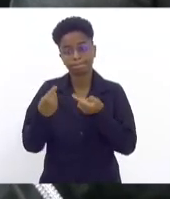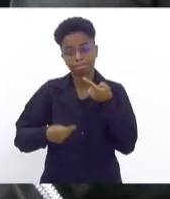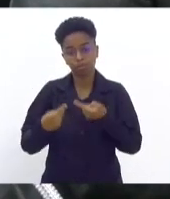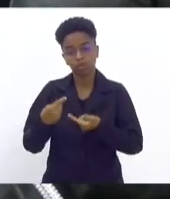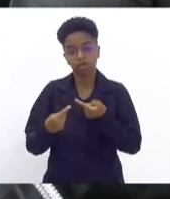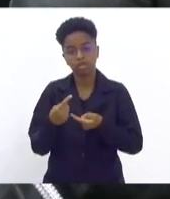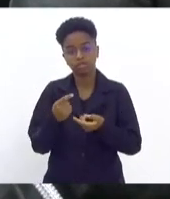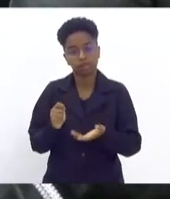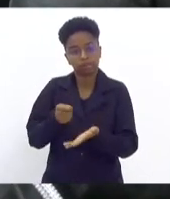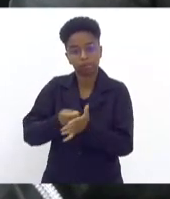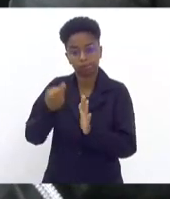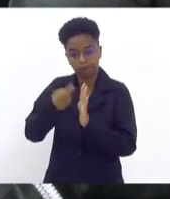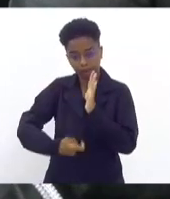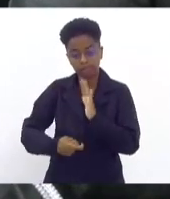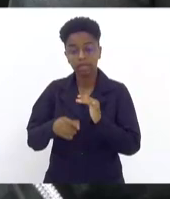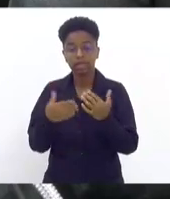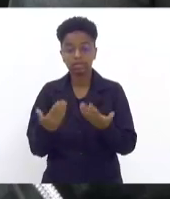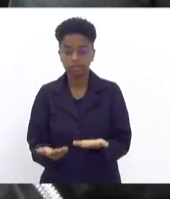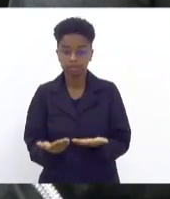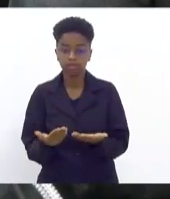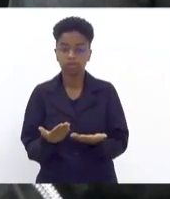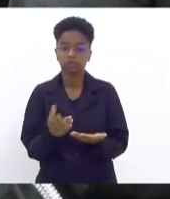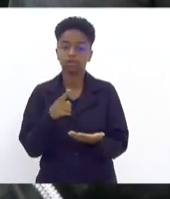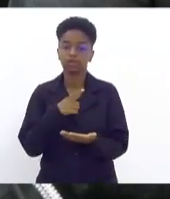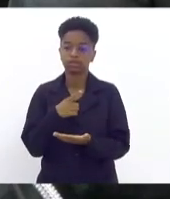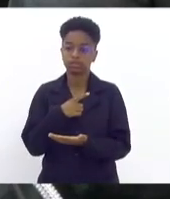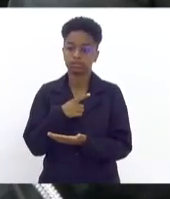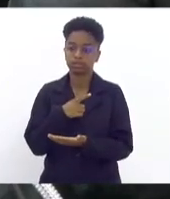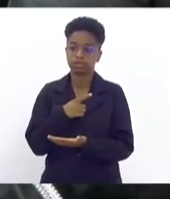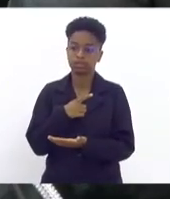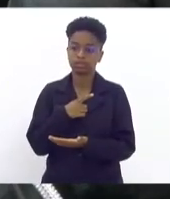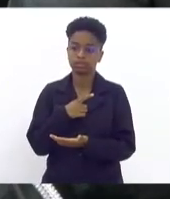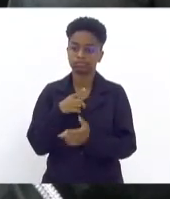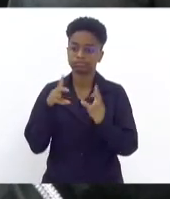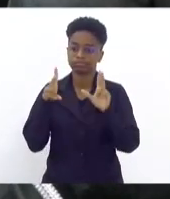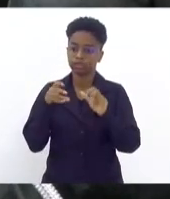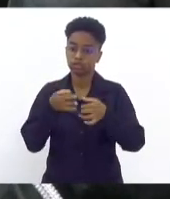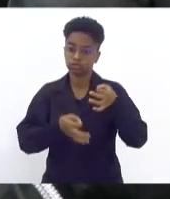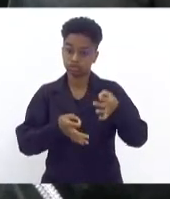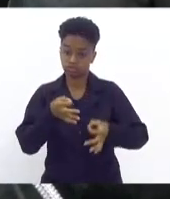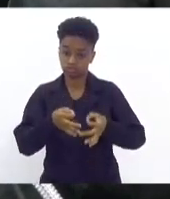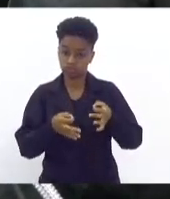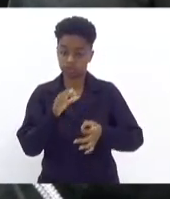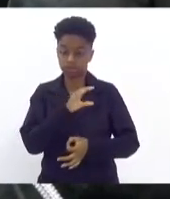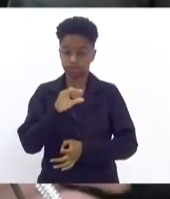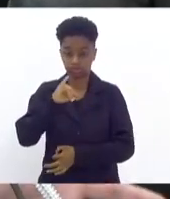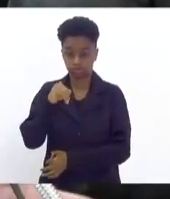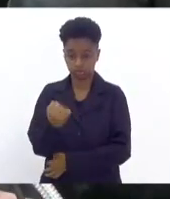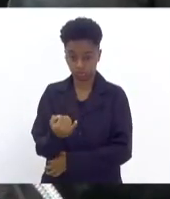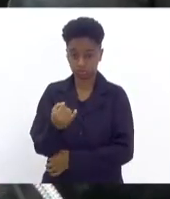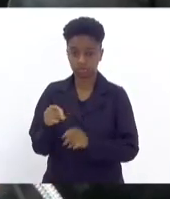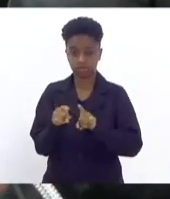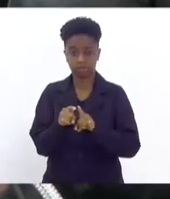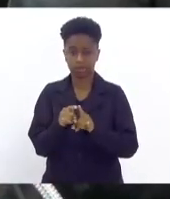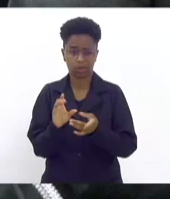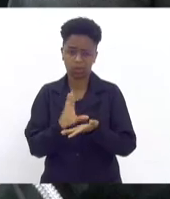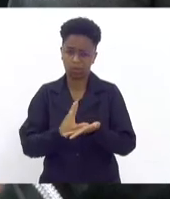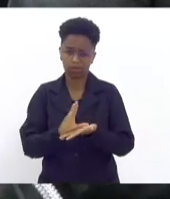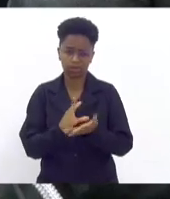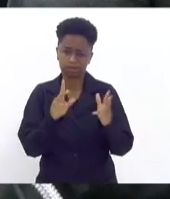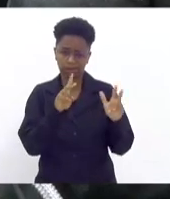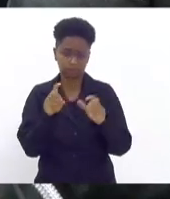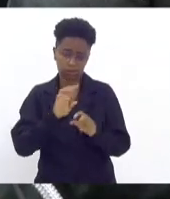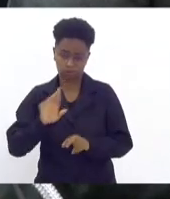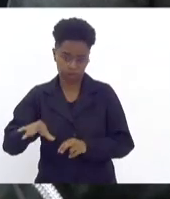Então, nós tivemos aqui, apenas nos detivemos aqui o aspecto jurídico, como tem que ser a CCJ, nem comissão temática é uma comissão